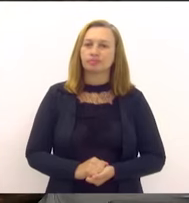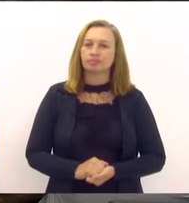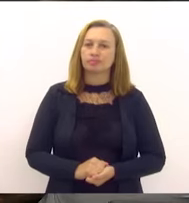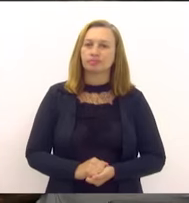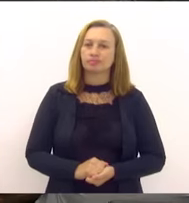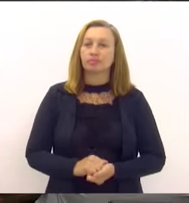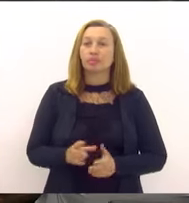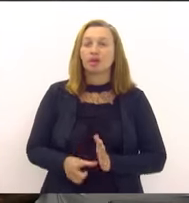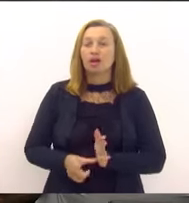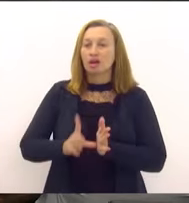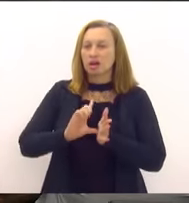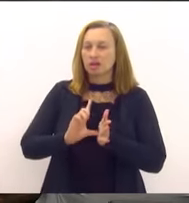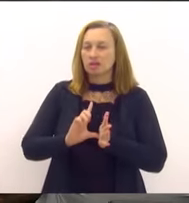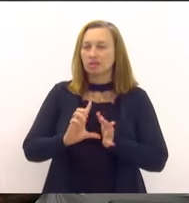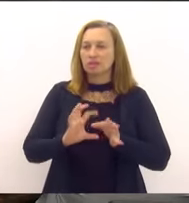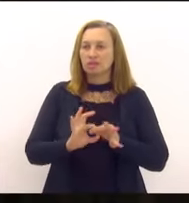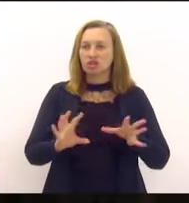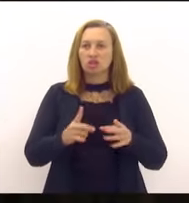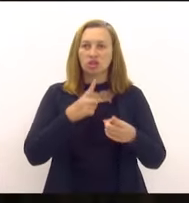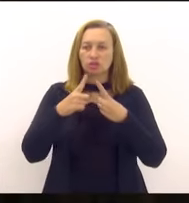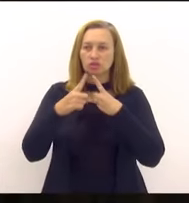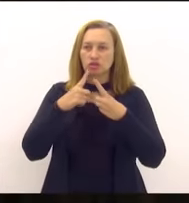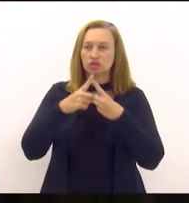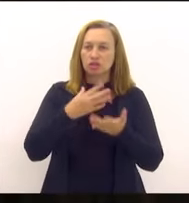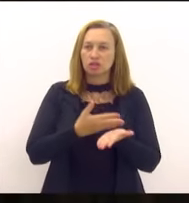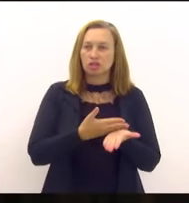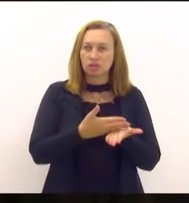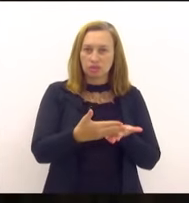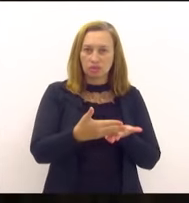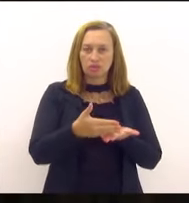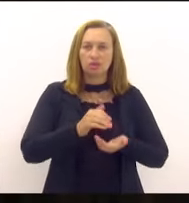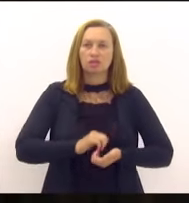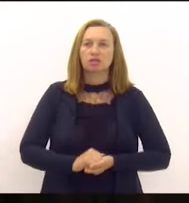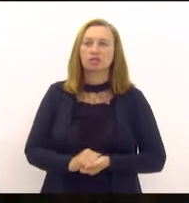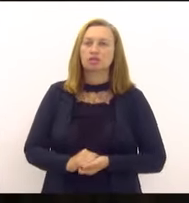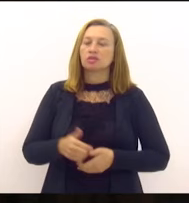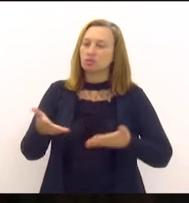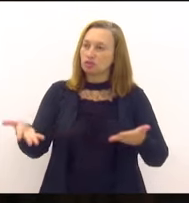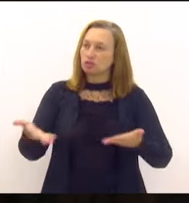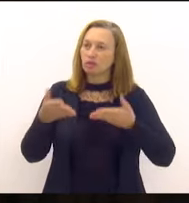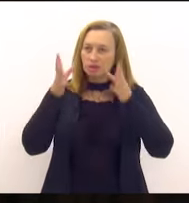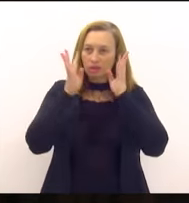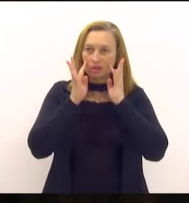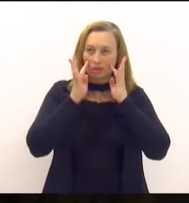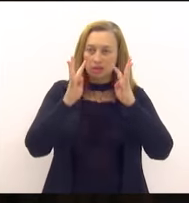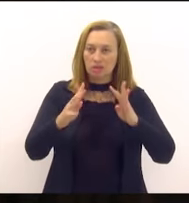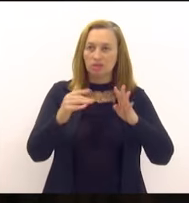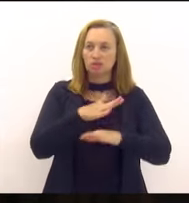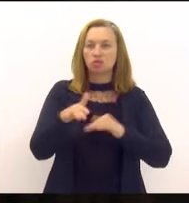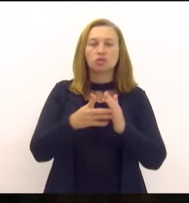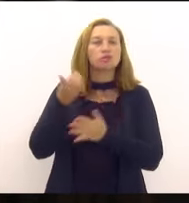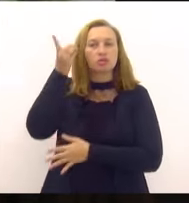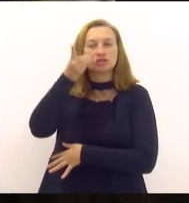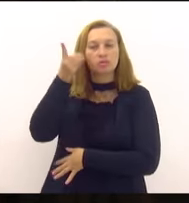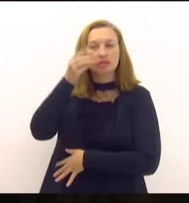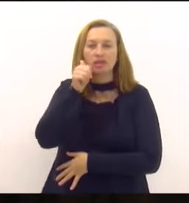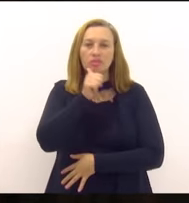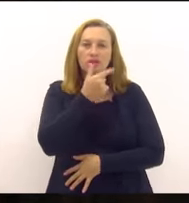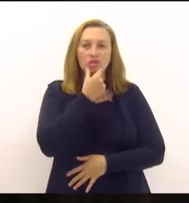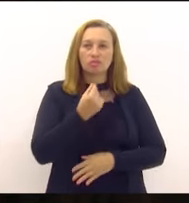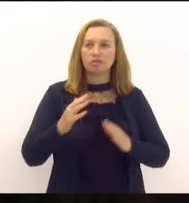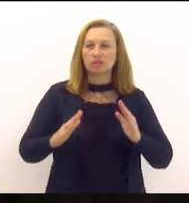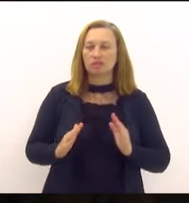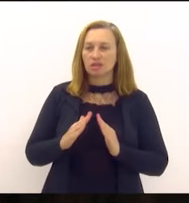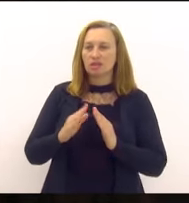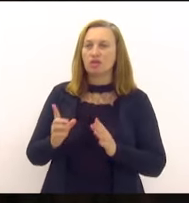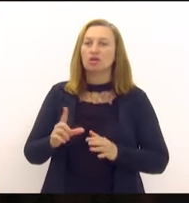Eu gostaria, antes de abrir para a discussão, inicialmente, chamar a atenção dos nobres deputados e deputadas dessa casa,